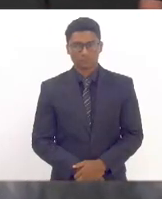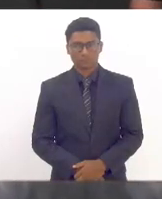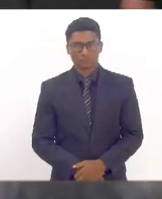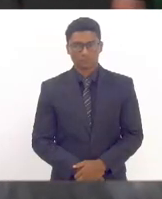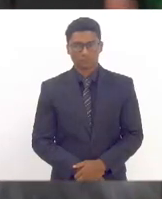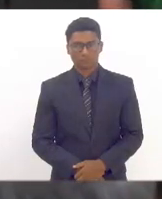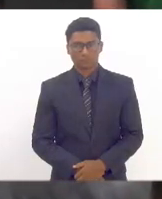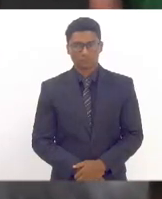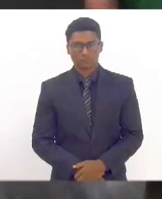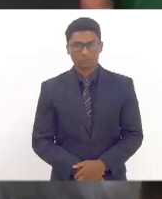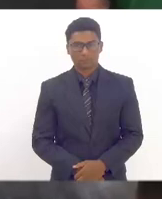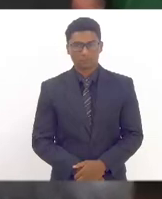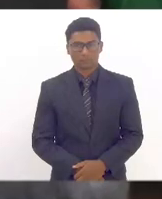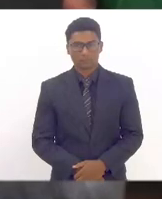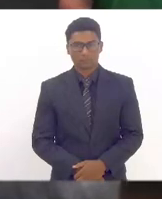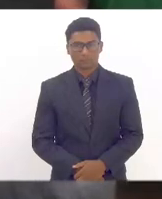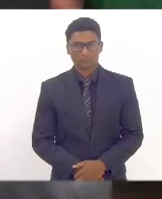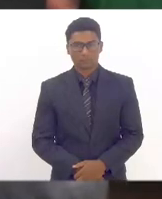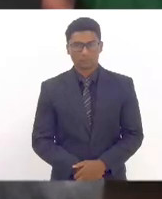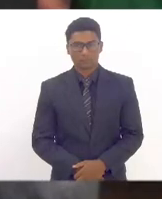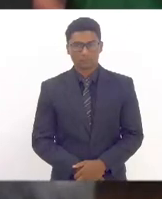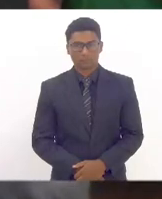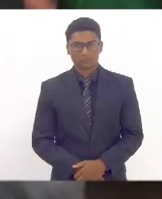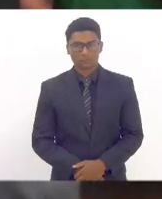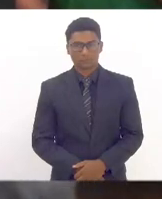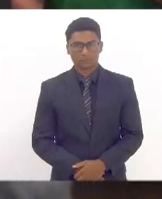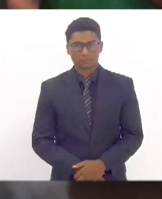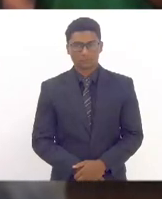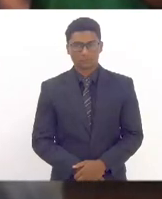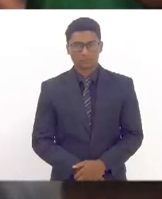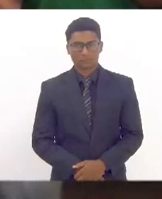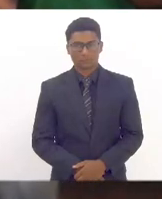mas olha no passado